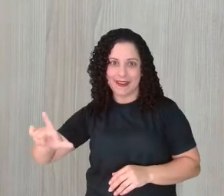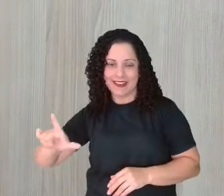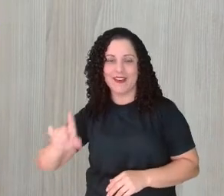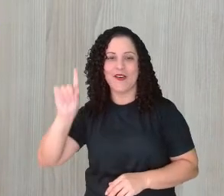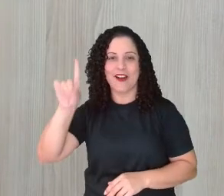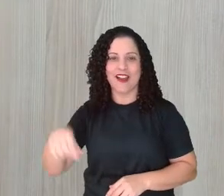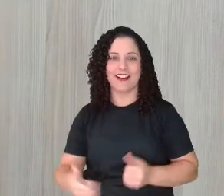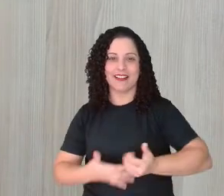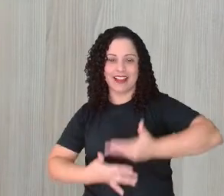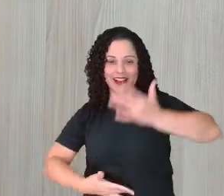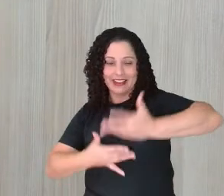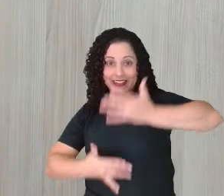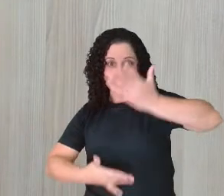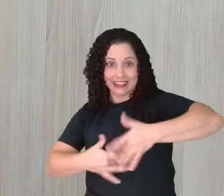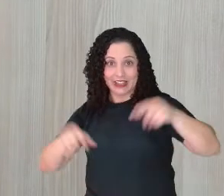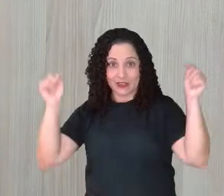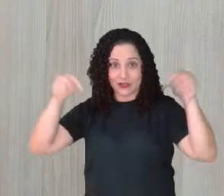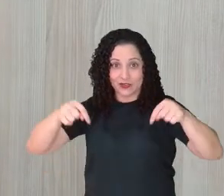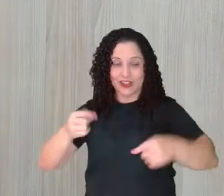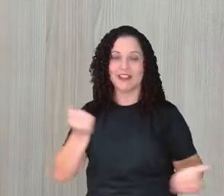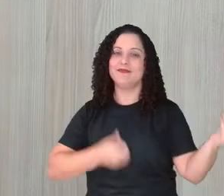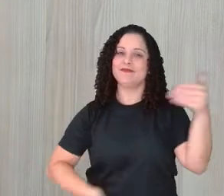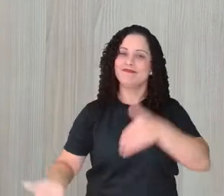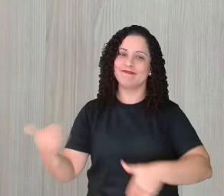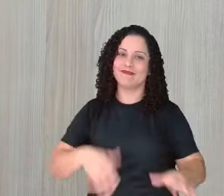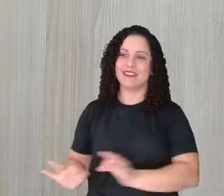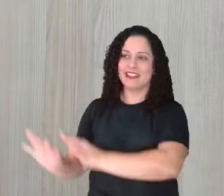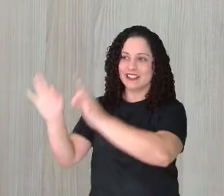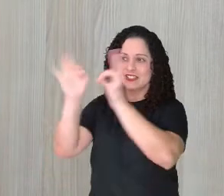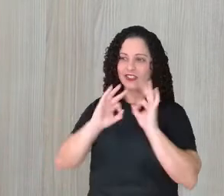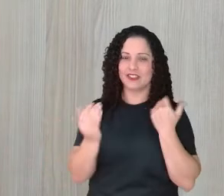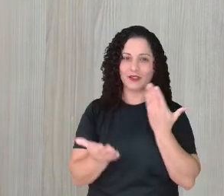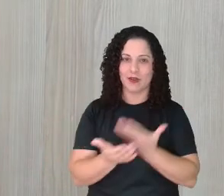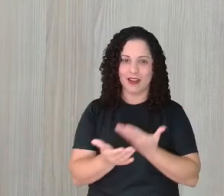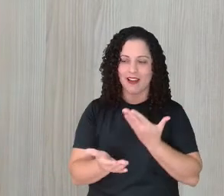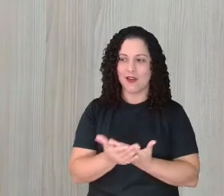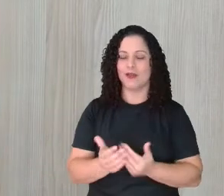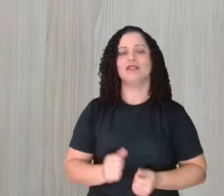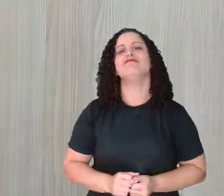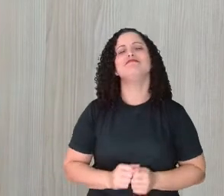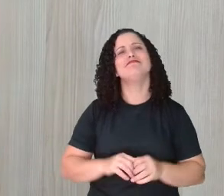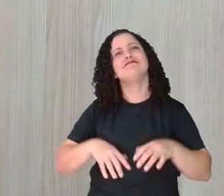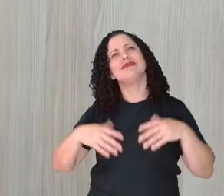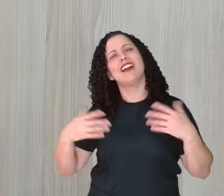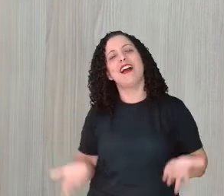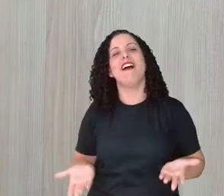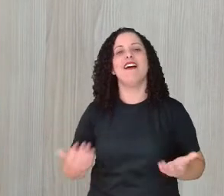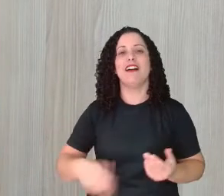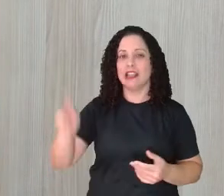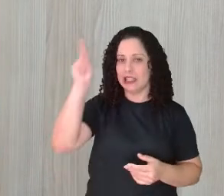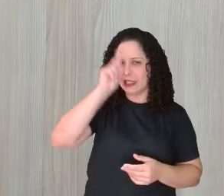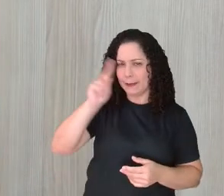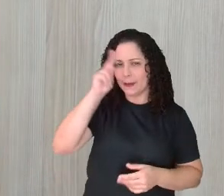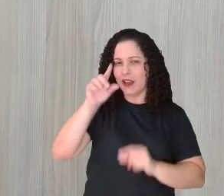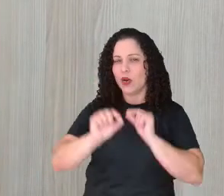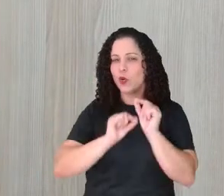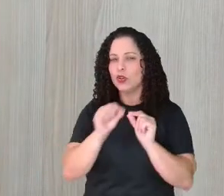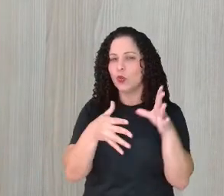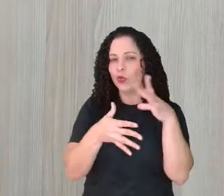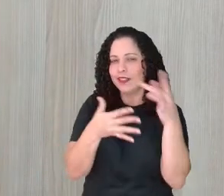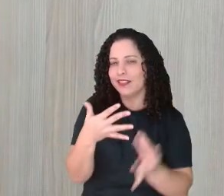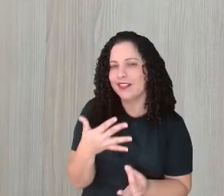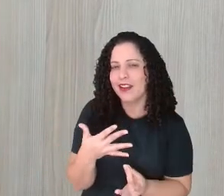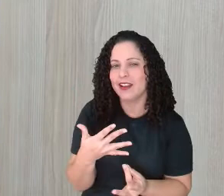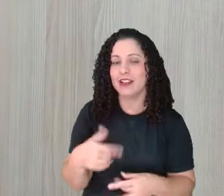entre as pessoas que estão no chat assistindo nossa aula. Ah, pessoal, só lembrando um detalhe. Teve o